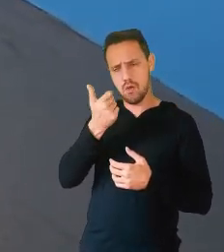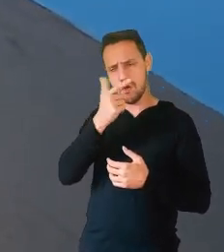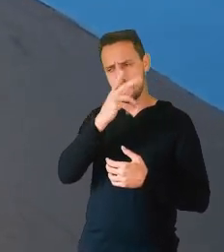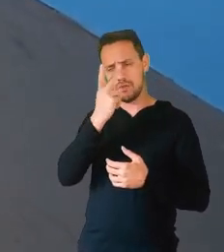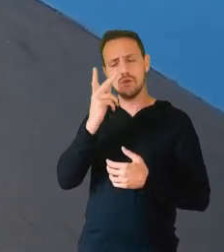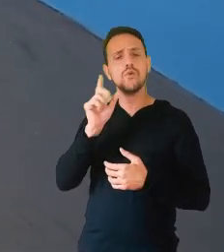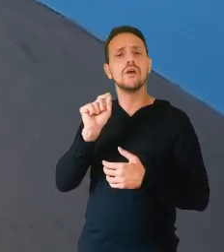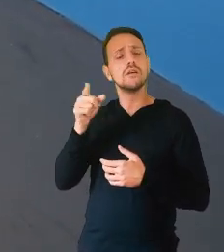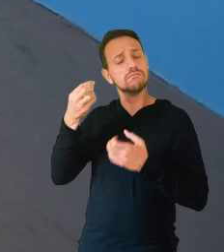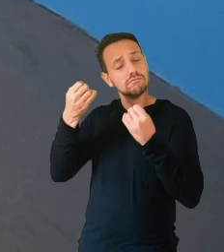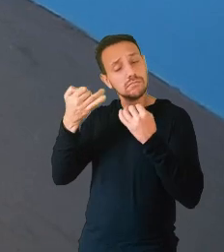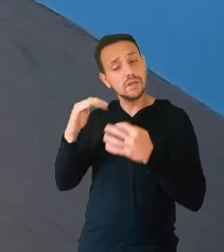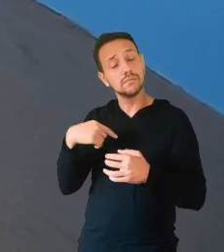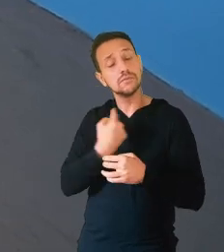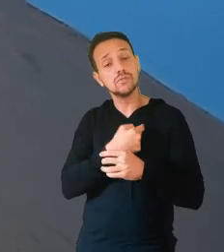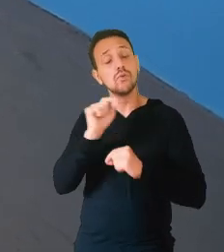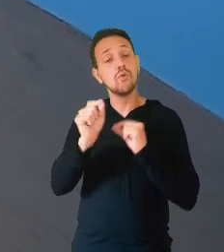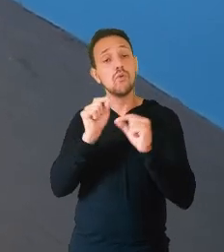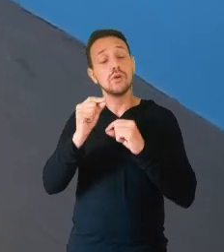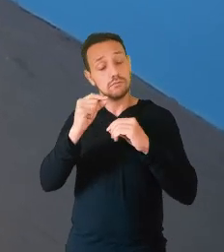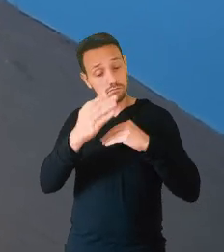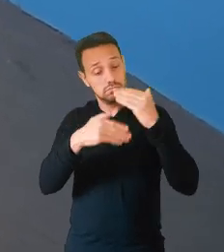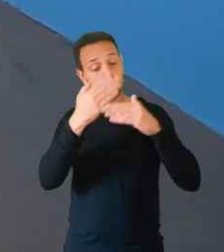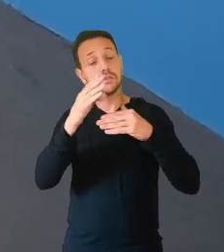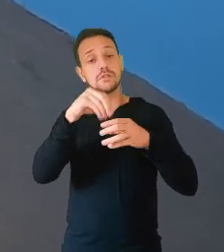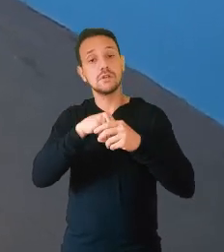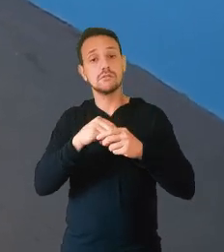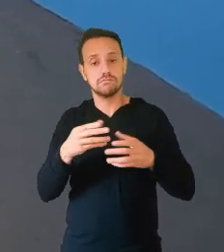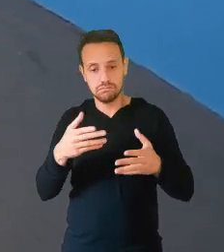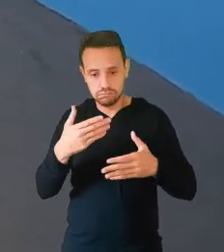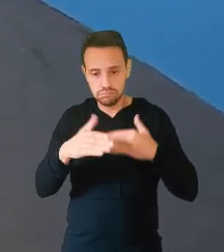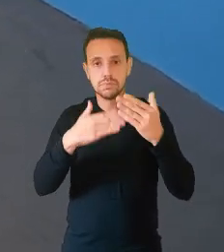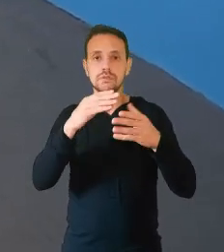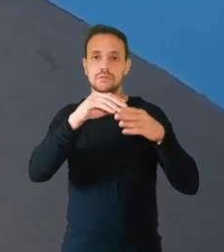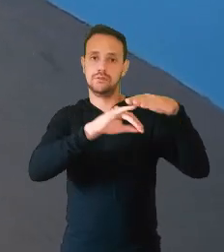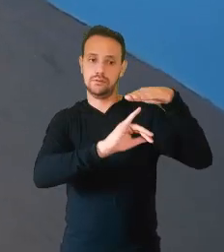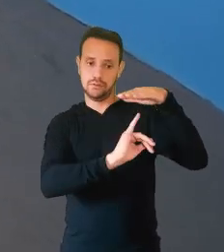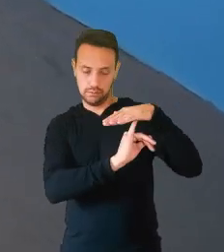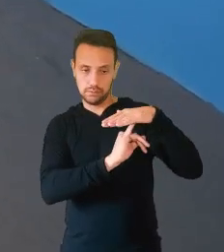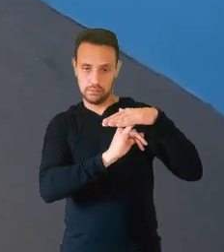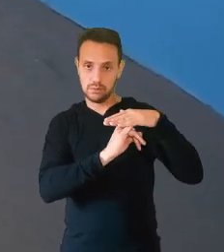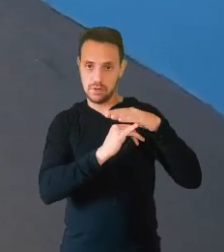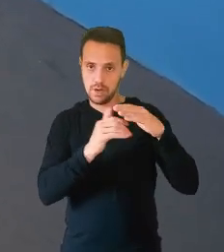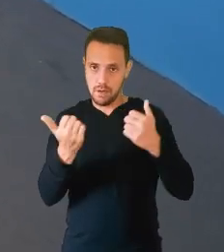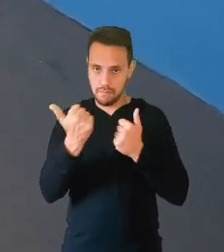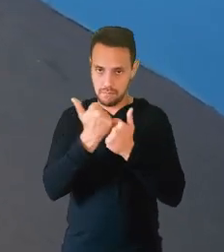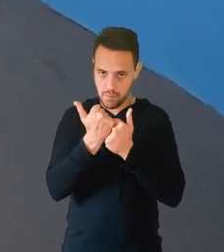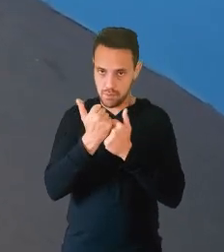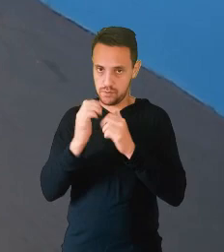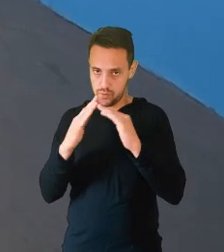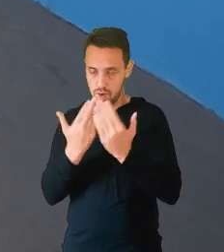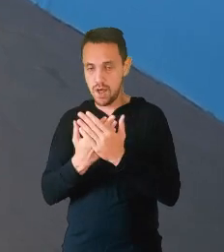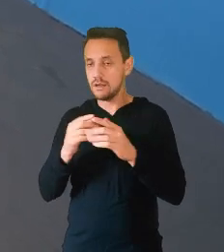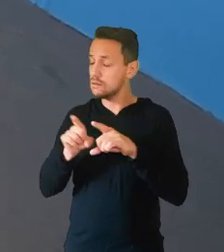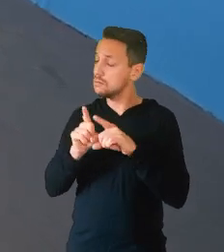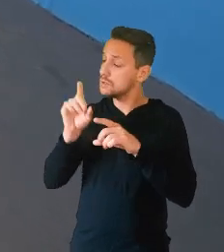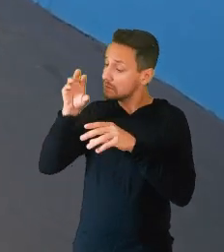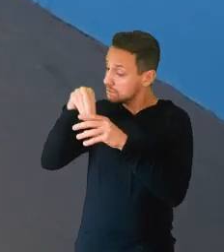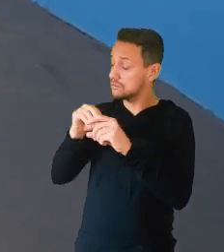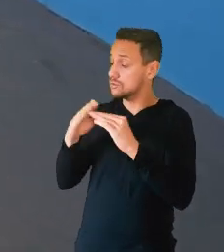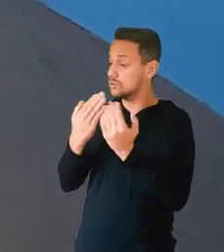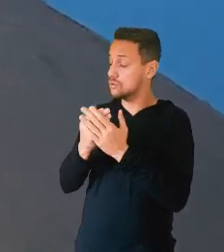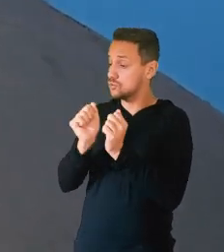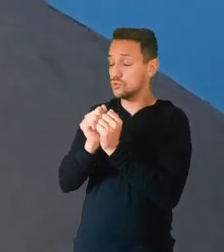ninguém, para falar para a gente como é que é feito e desenvolvido a assessoria escolar aqui dentro da instituição e também na